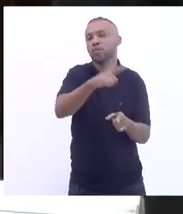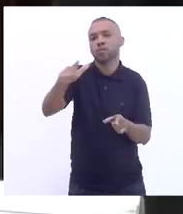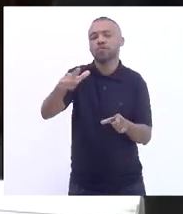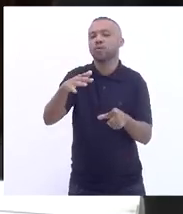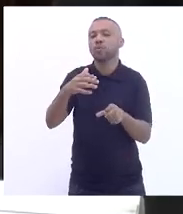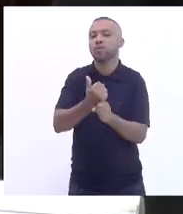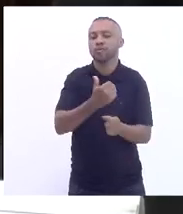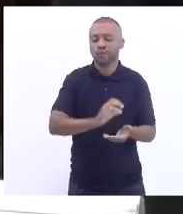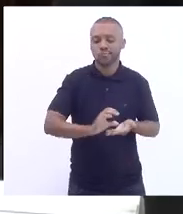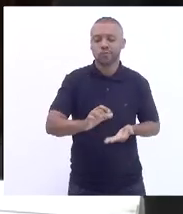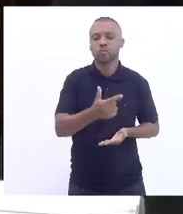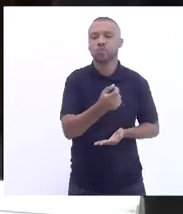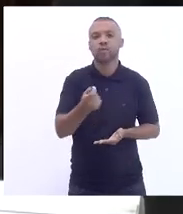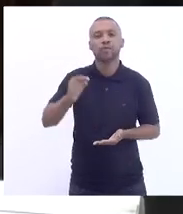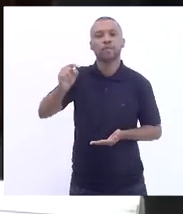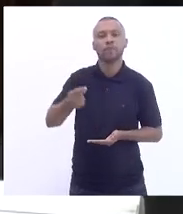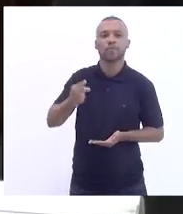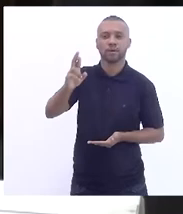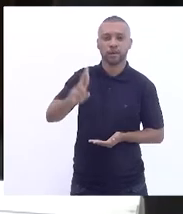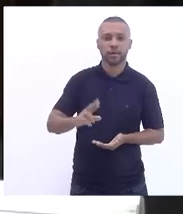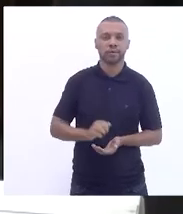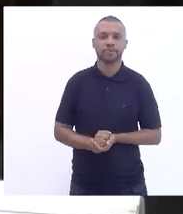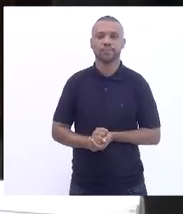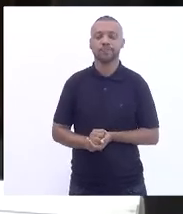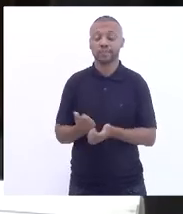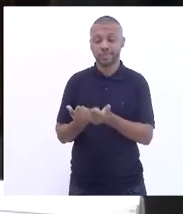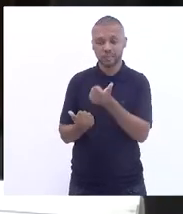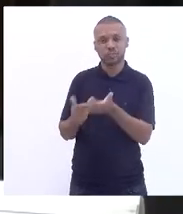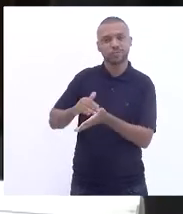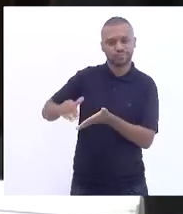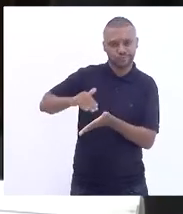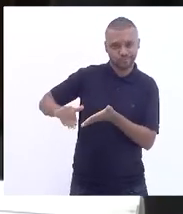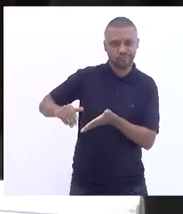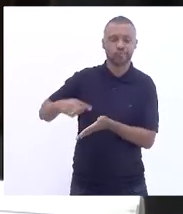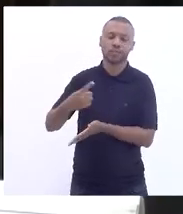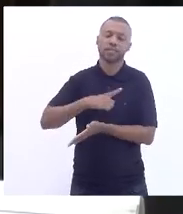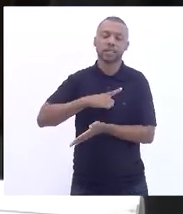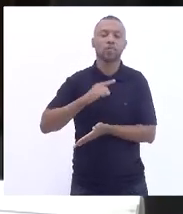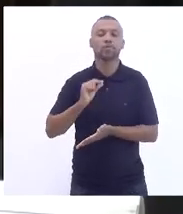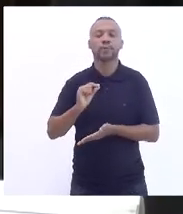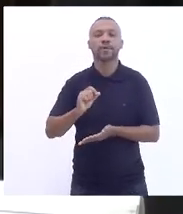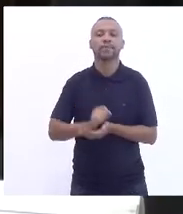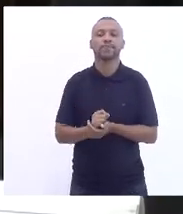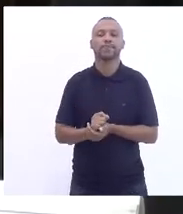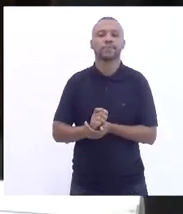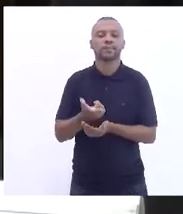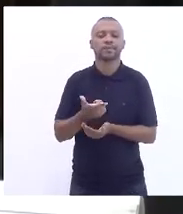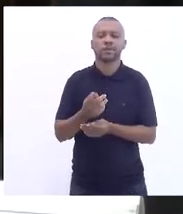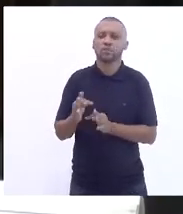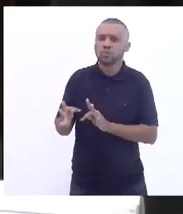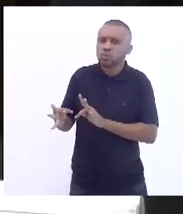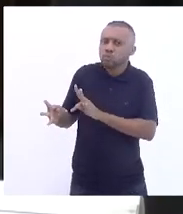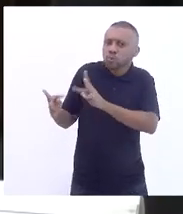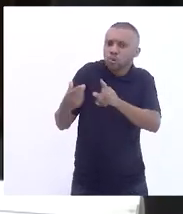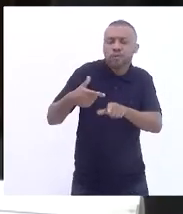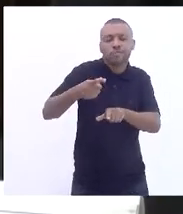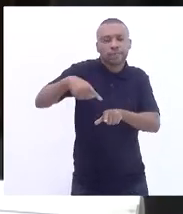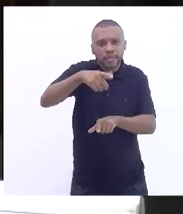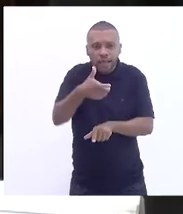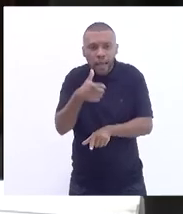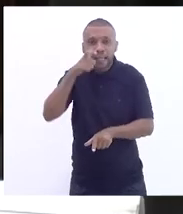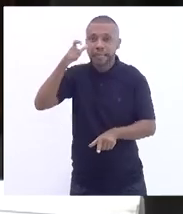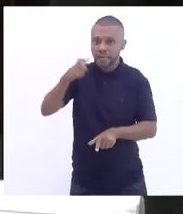reais dentro da nossa subsecretaria também nós temos a disponibilidade de todos aqui não só